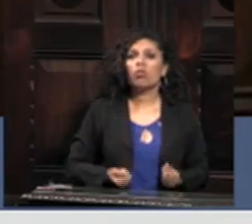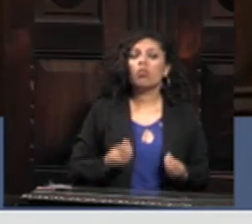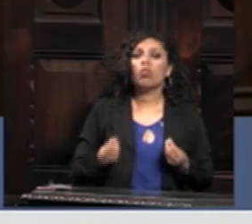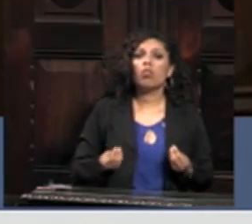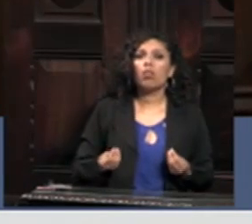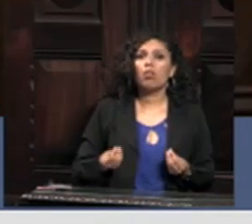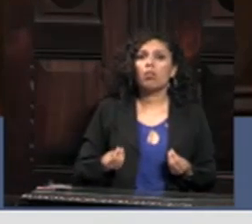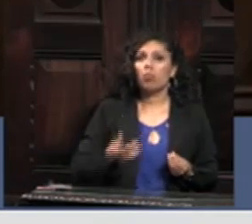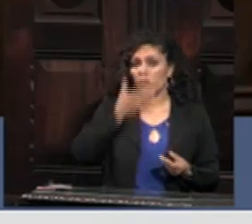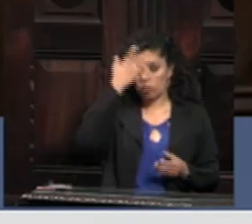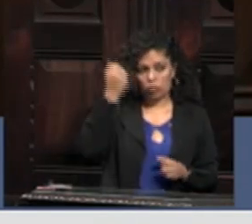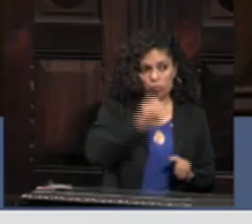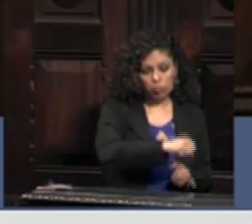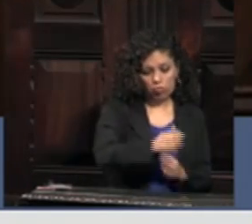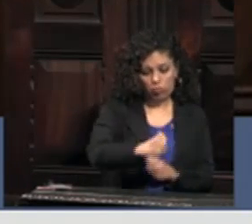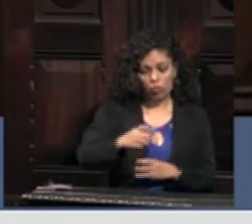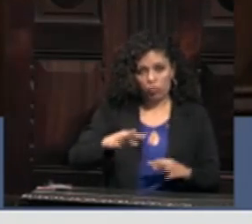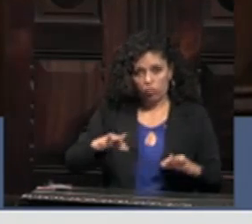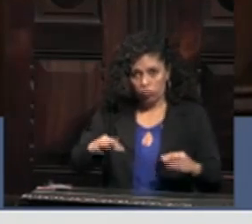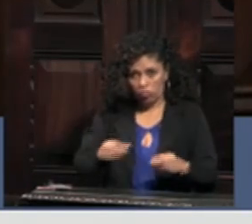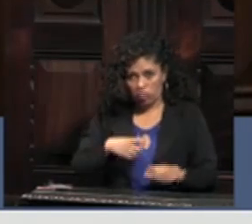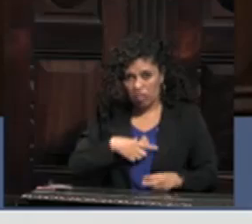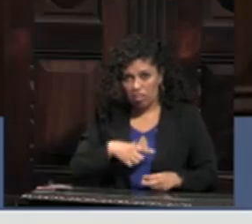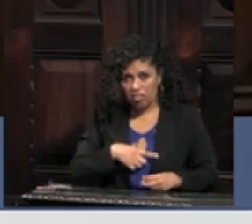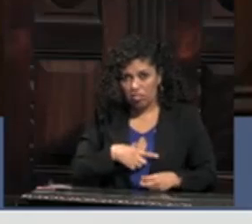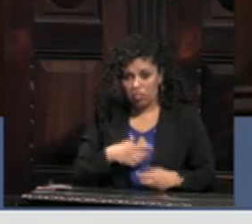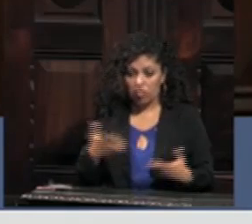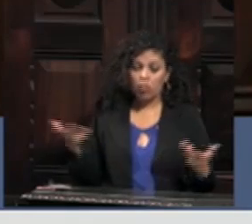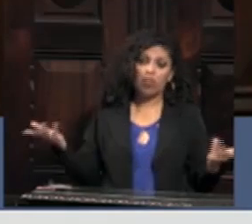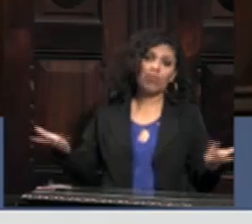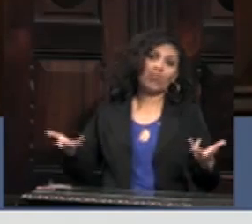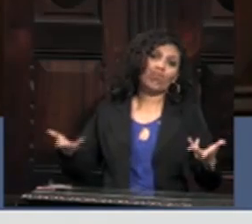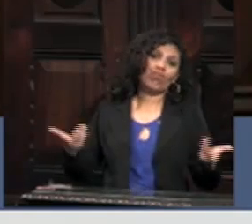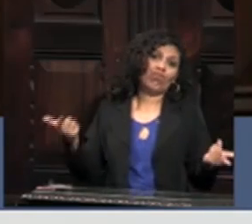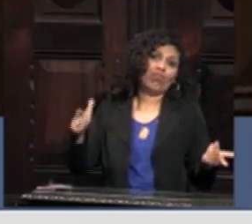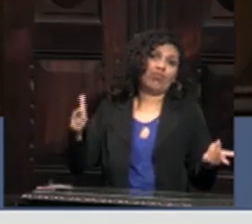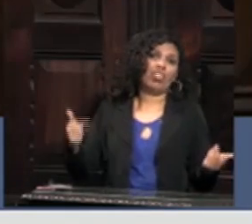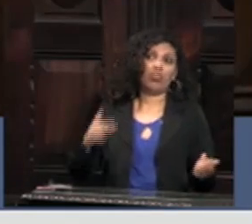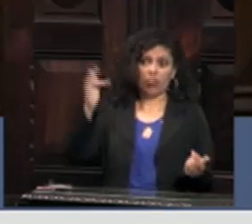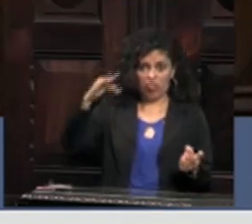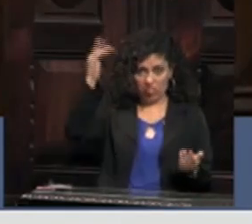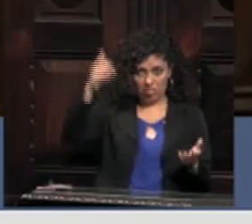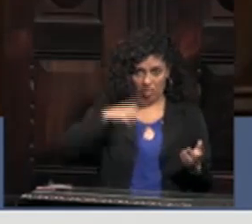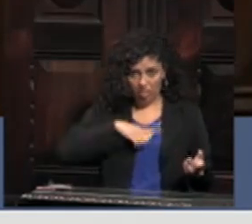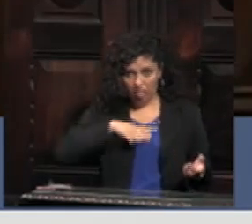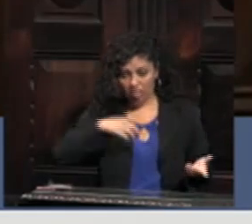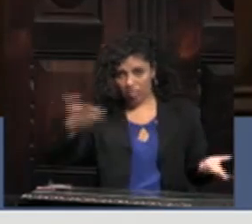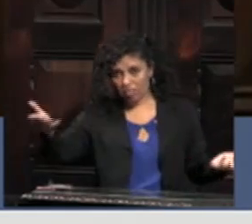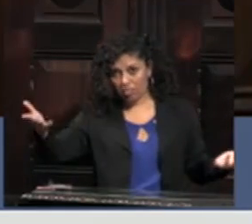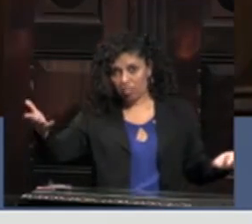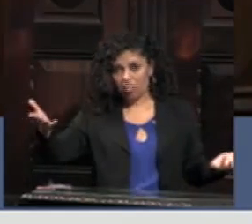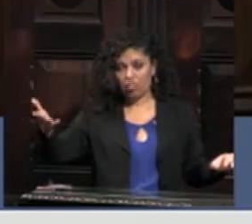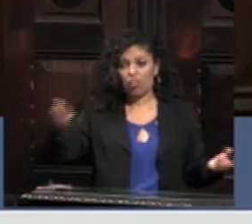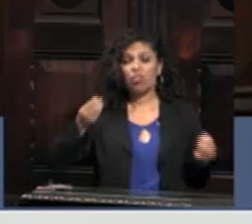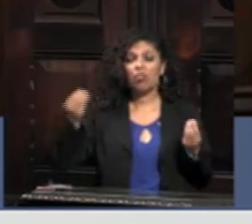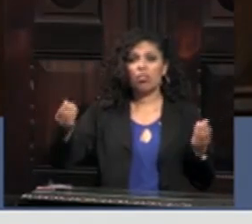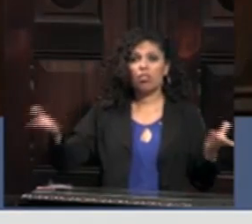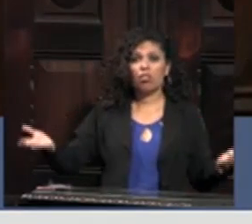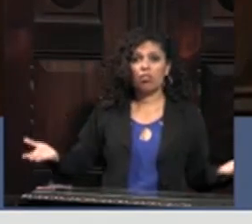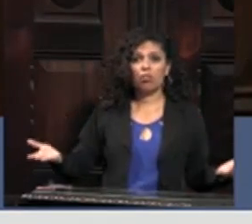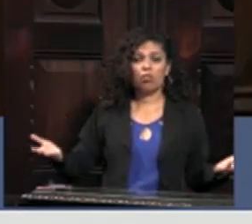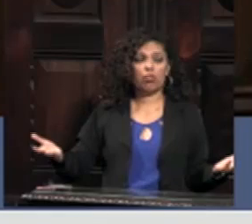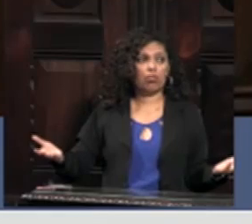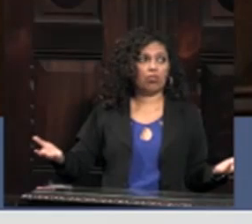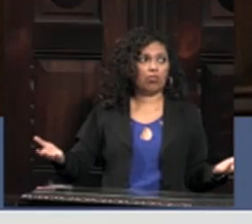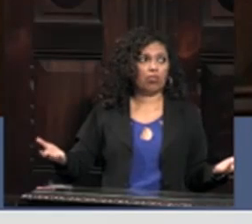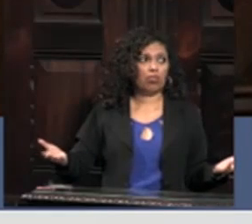as sujeiras, as defecações dos nossos pacientes que estão internados. Muitos ficam, olha só